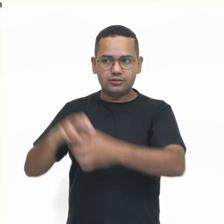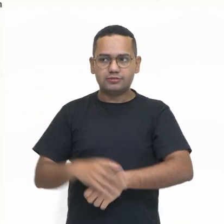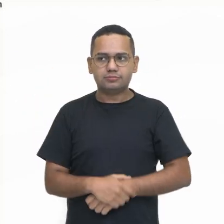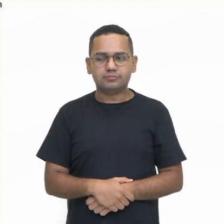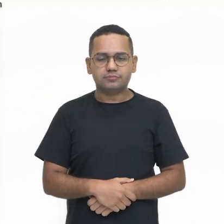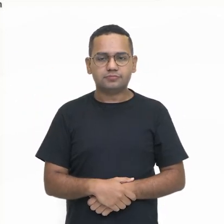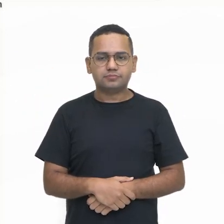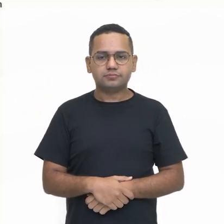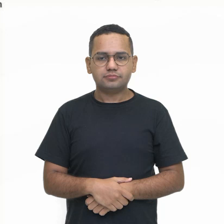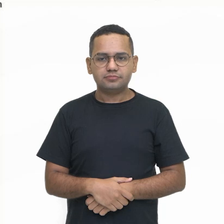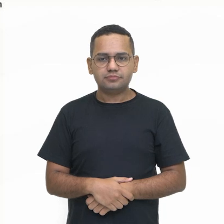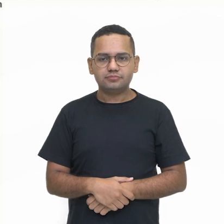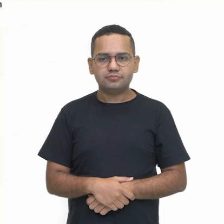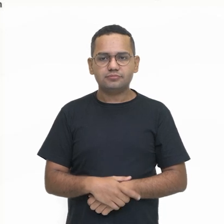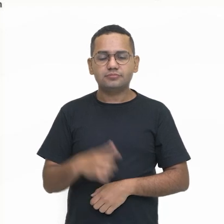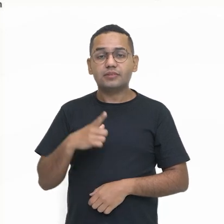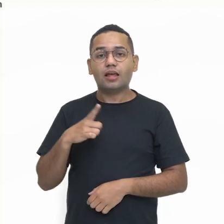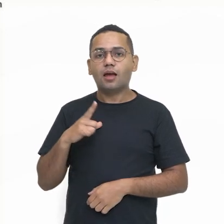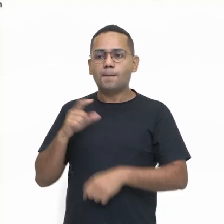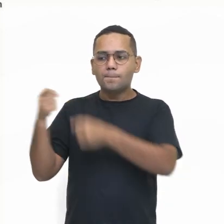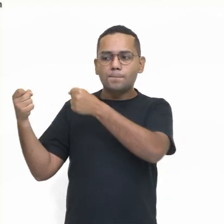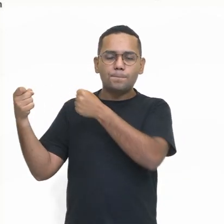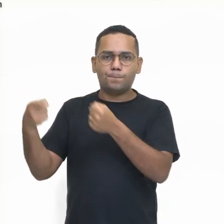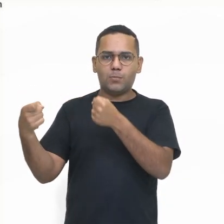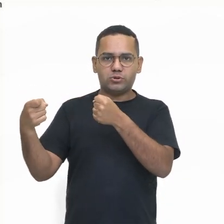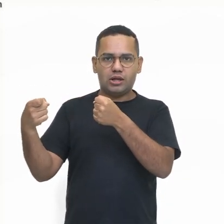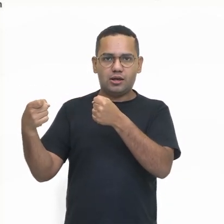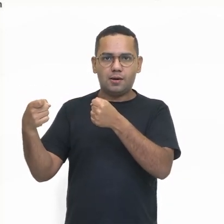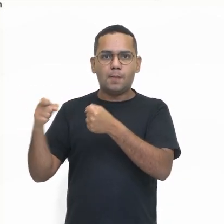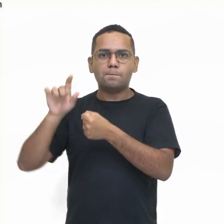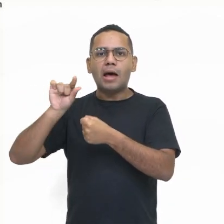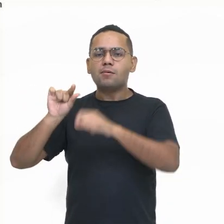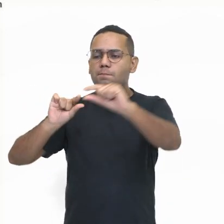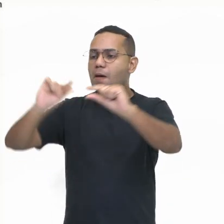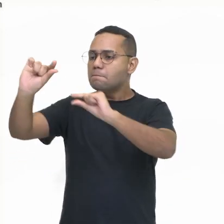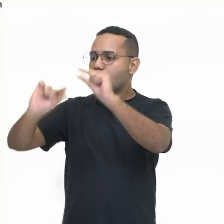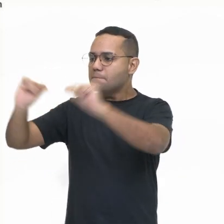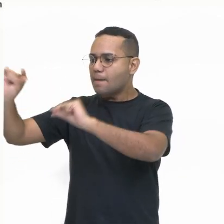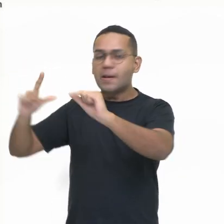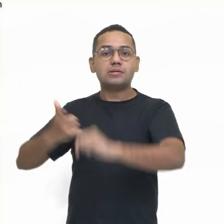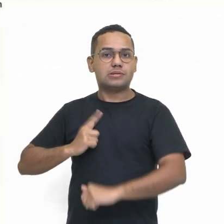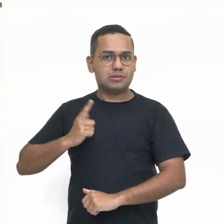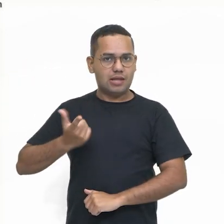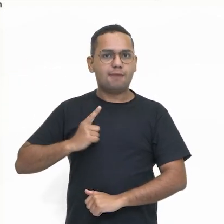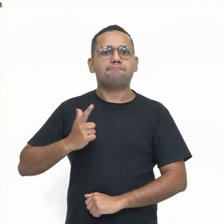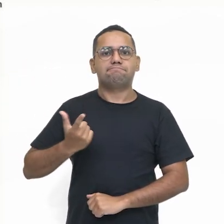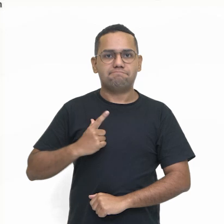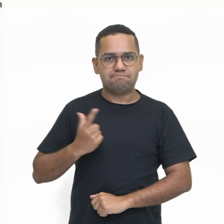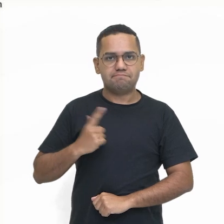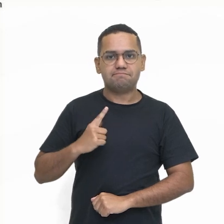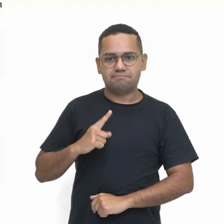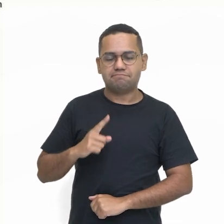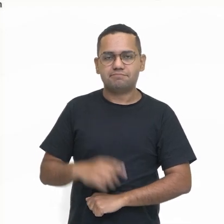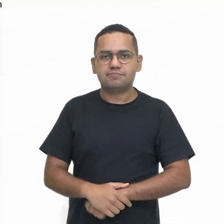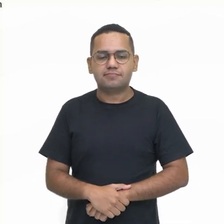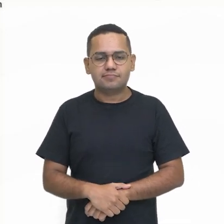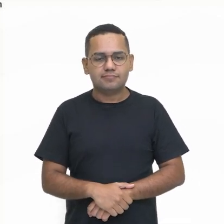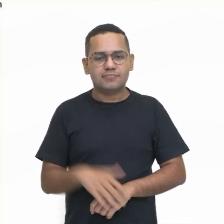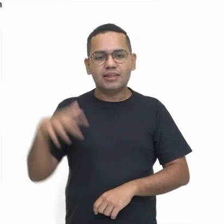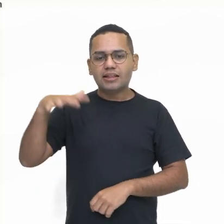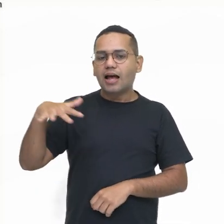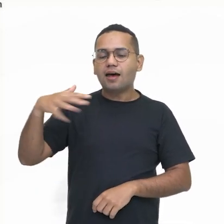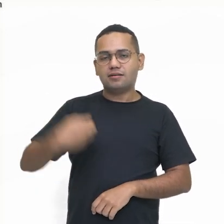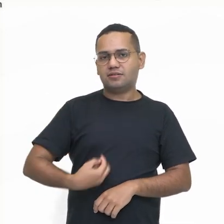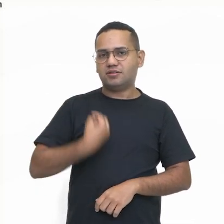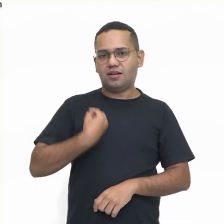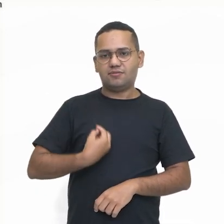poder espalhados por todas as esferas e instâncias da vida, tá bom? Então,